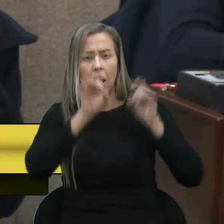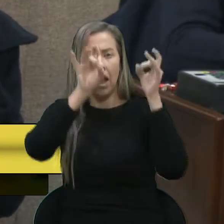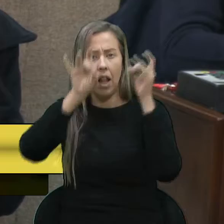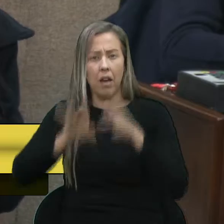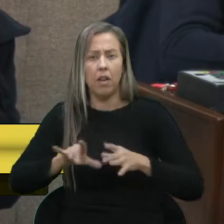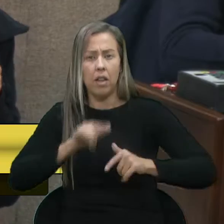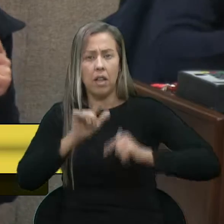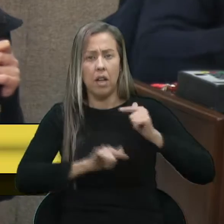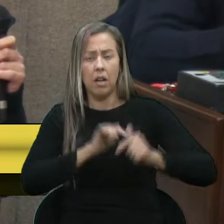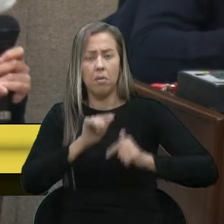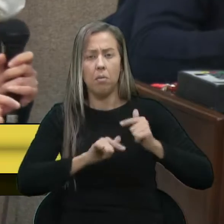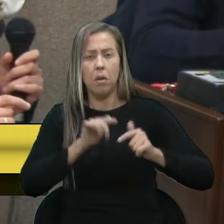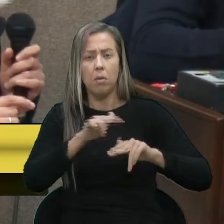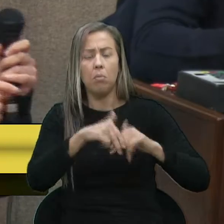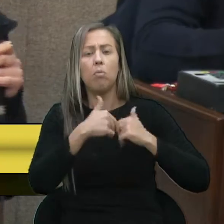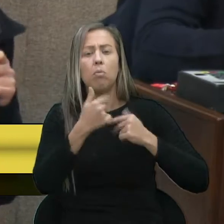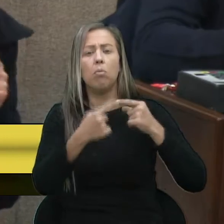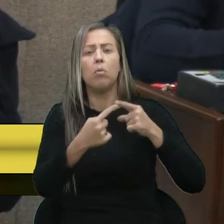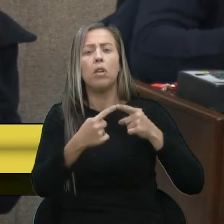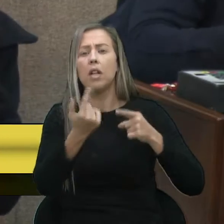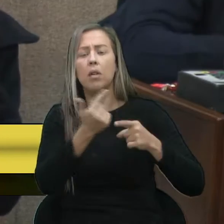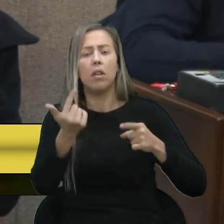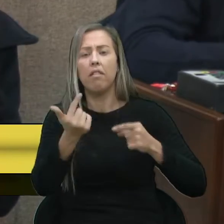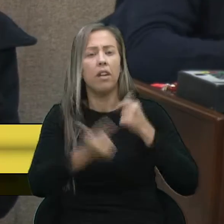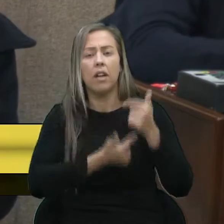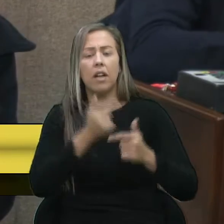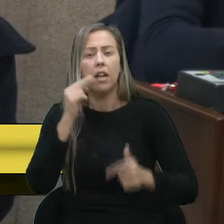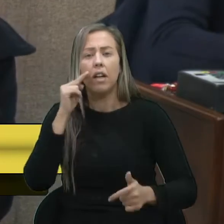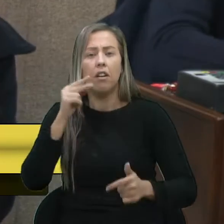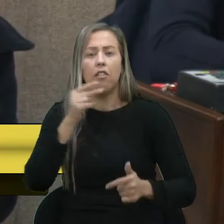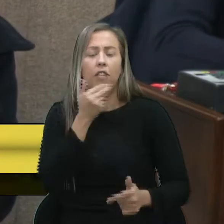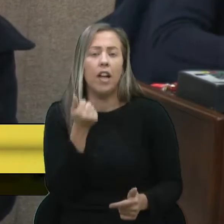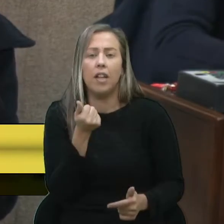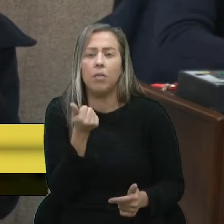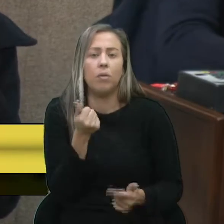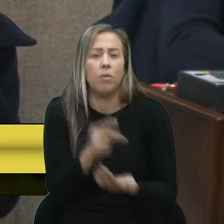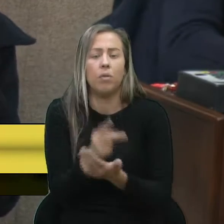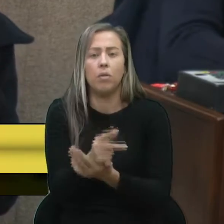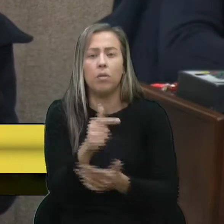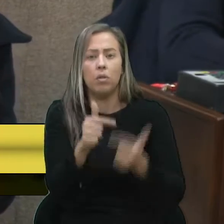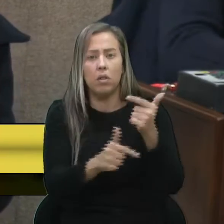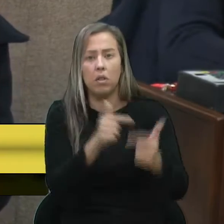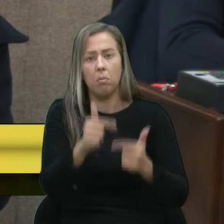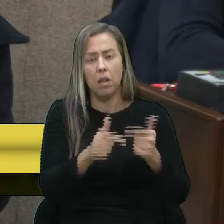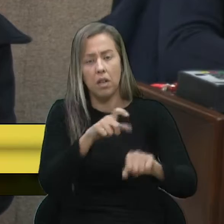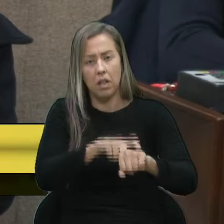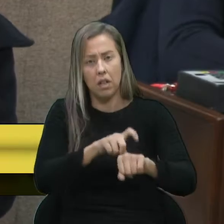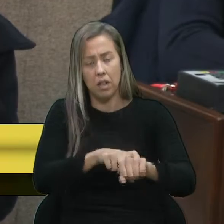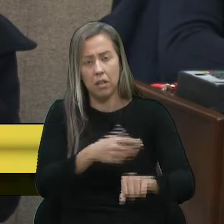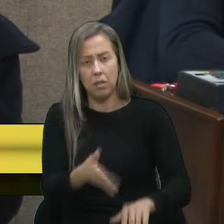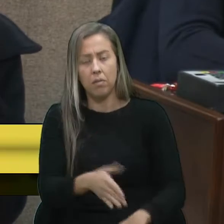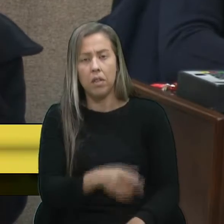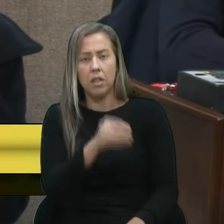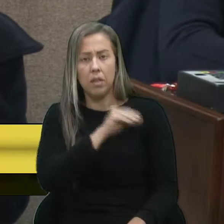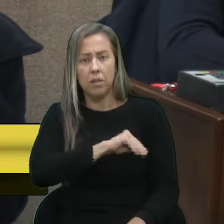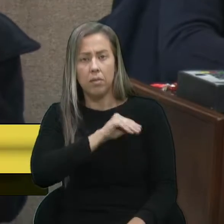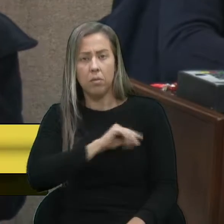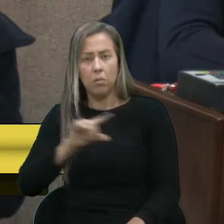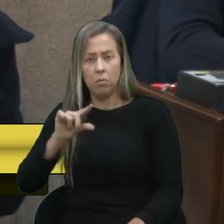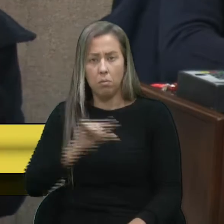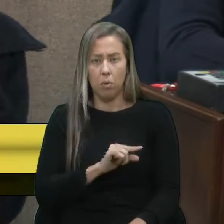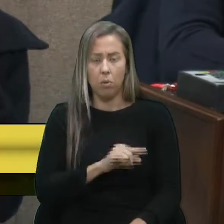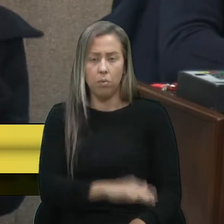o seu trabalho, pois a eles não estava sendo recompensador estar ali naquela situação, recebendo tão